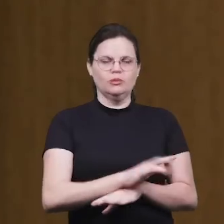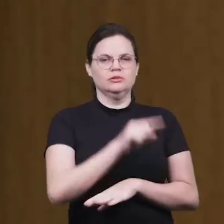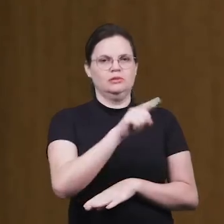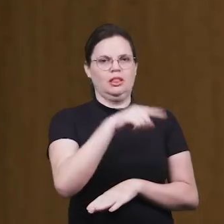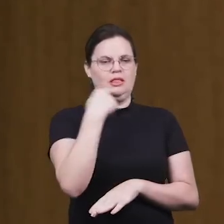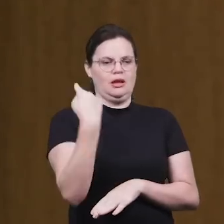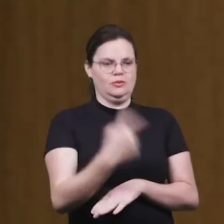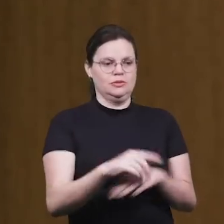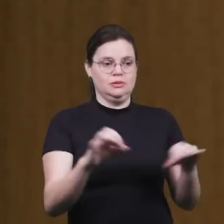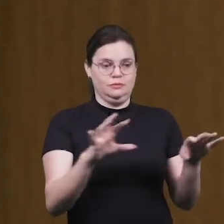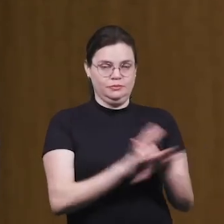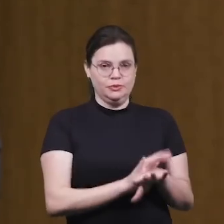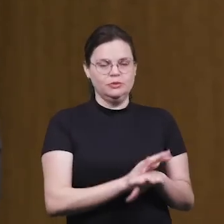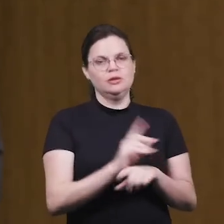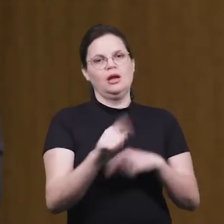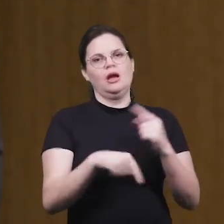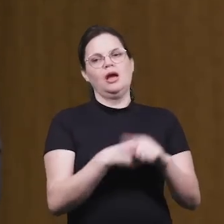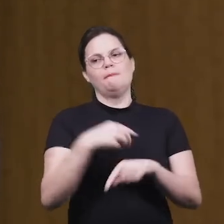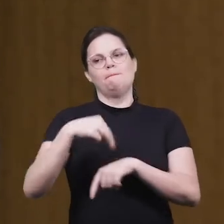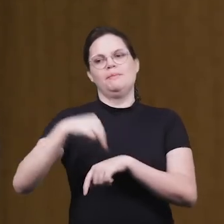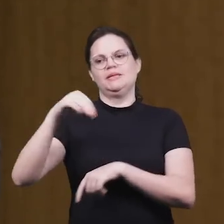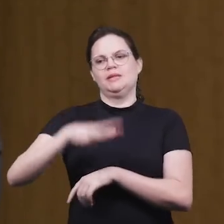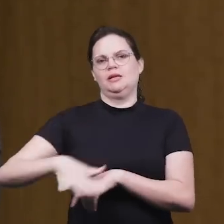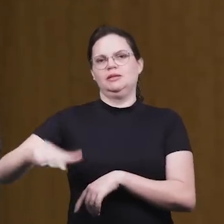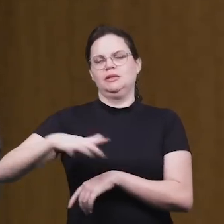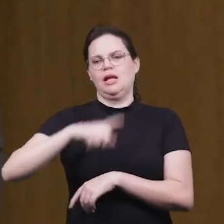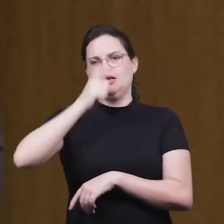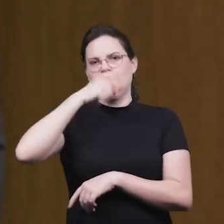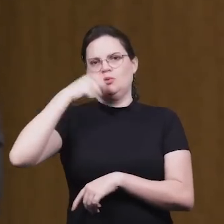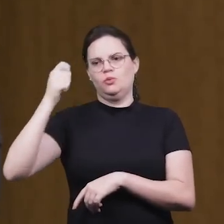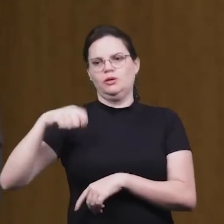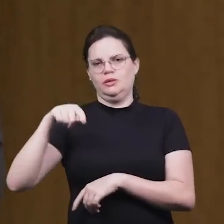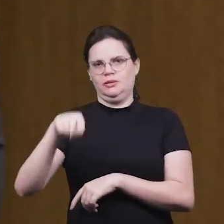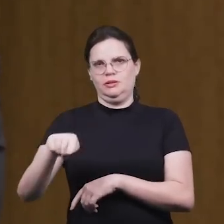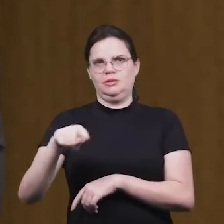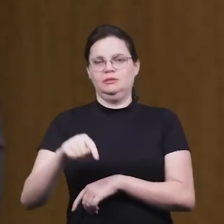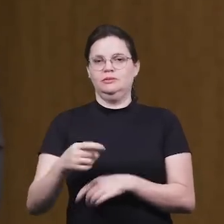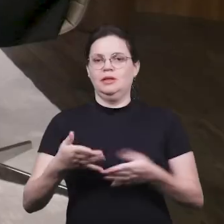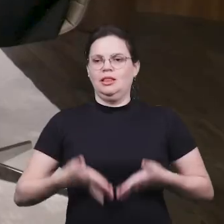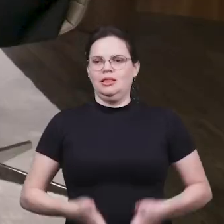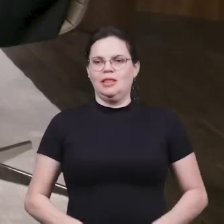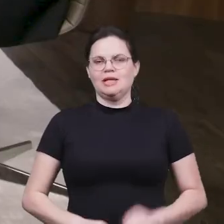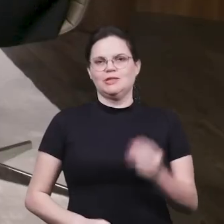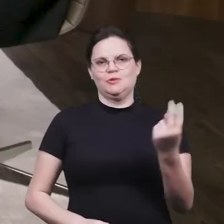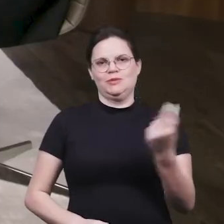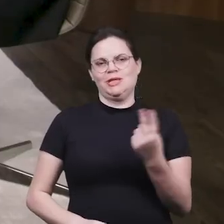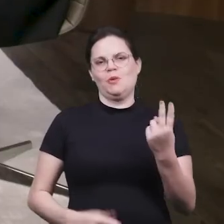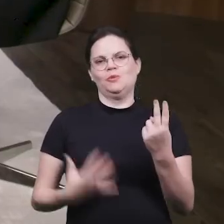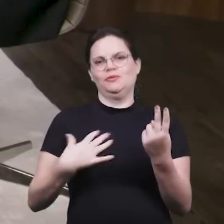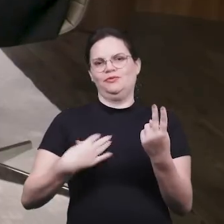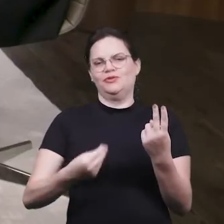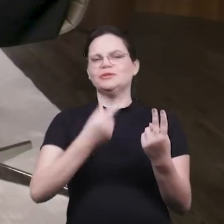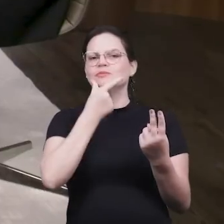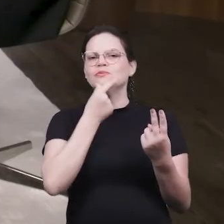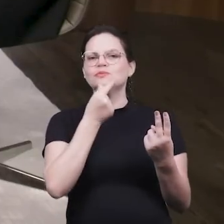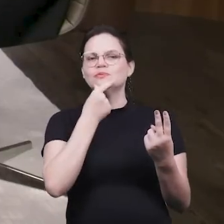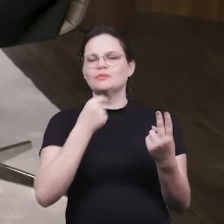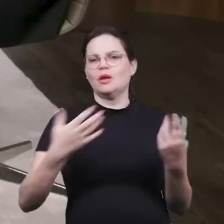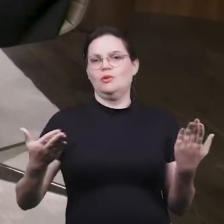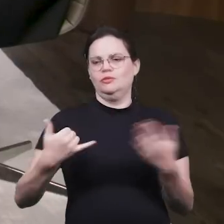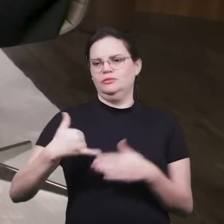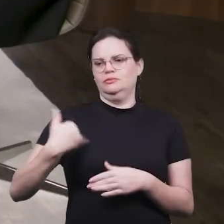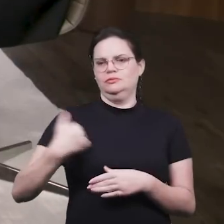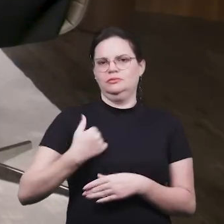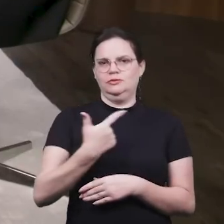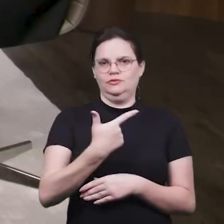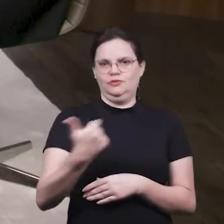o Samir foi fazer o mestrado lá em Kiev, na Ucrânia, e onde nasceu o nosso segundo filho, que hoje tem 21 anos, o nome